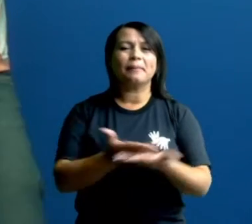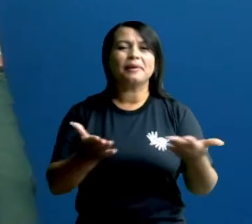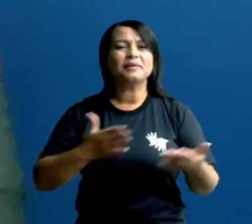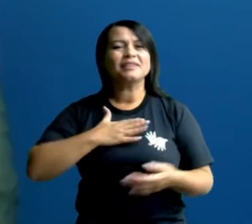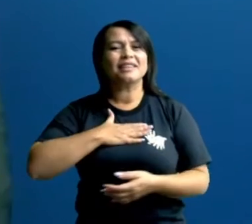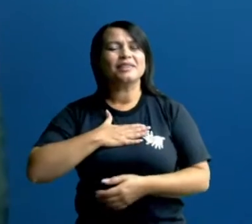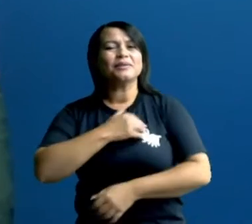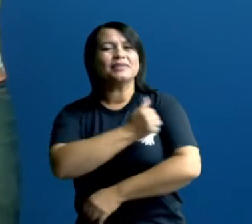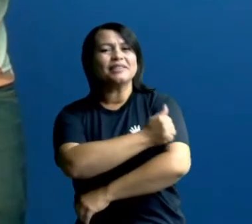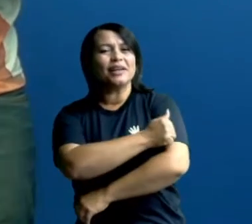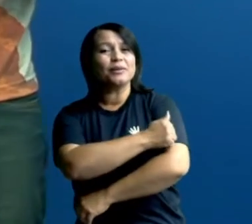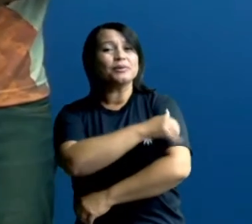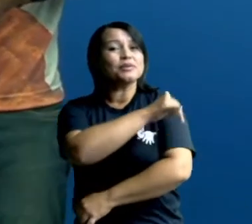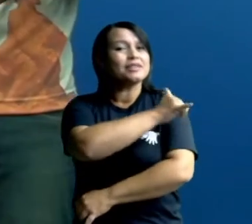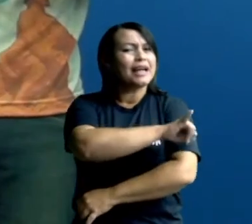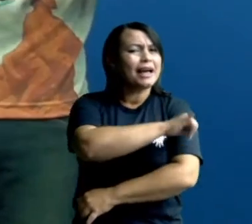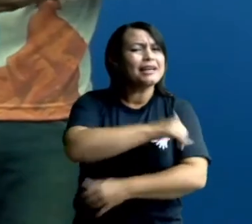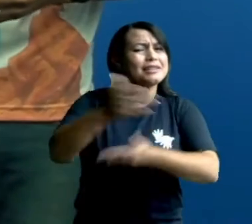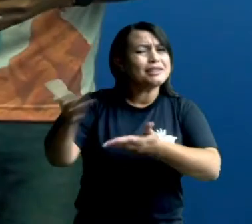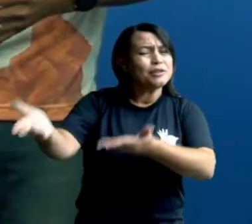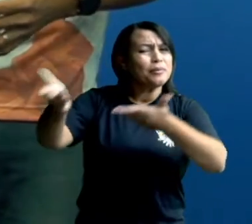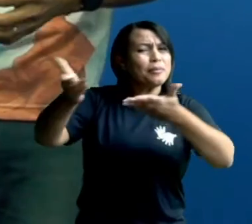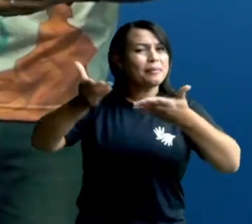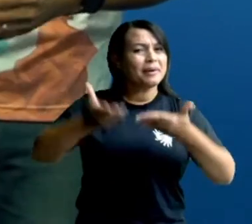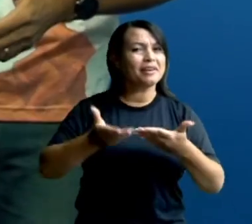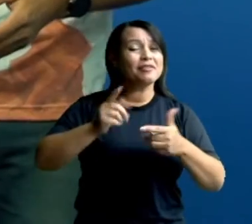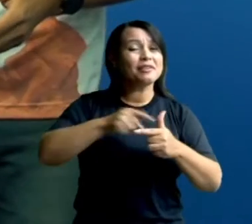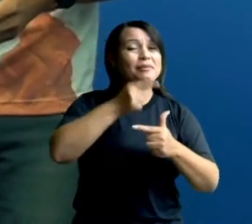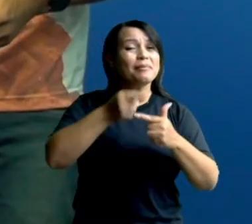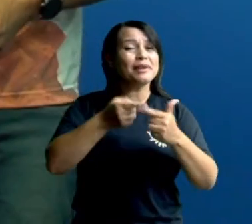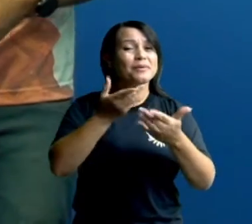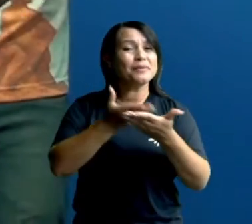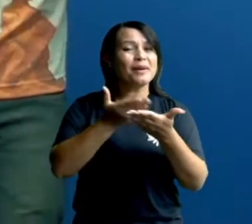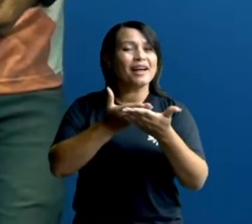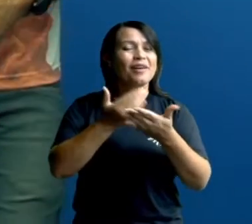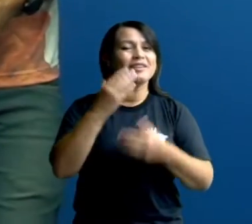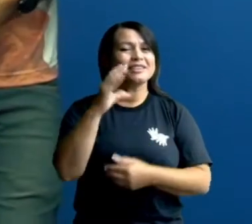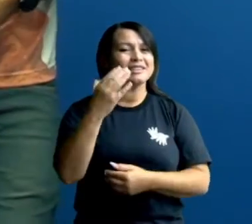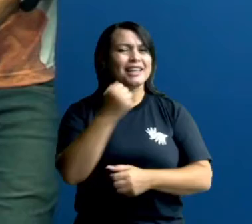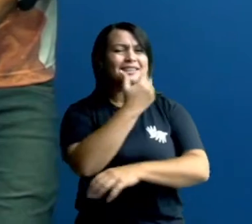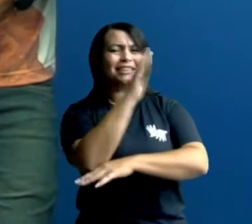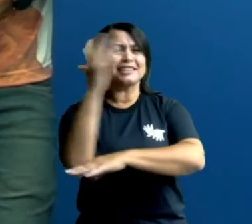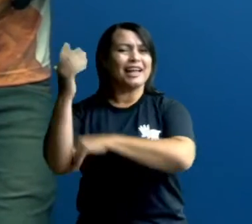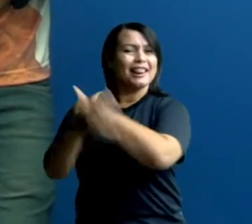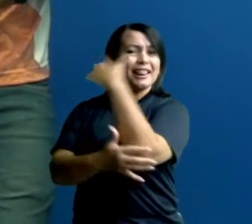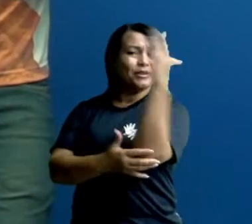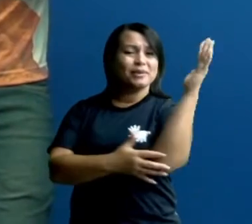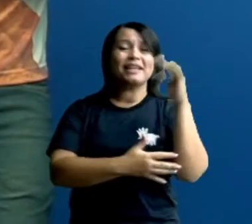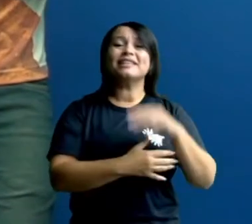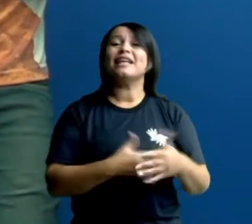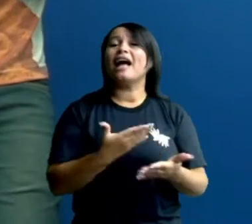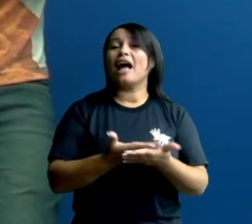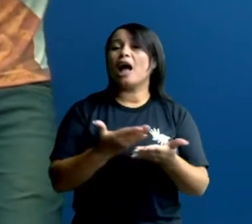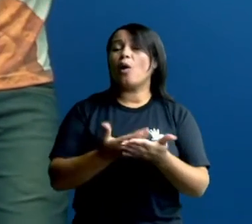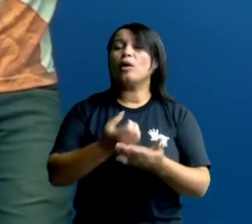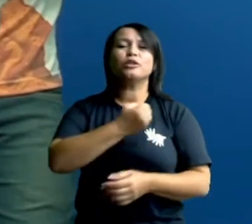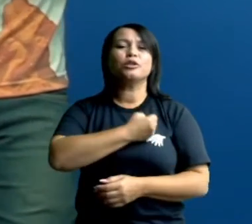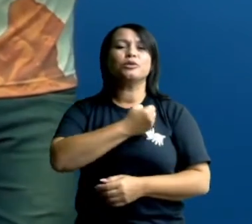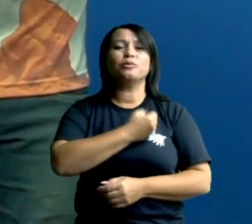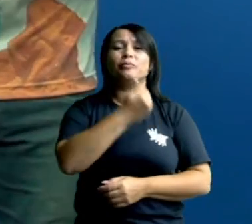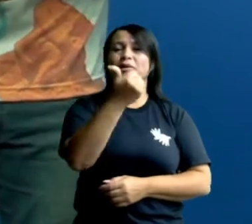Meus queridos alunos da EJA, sejam bem-vindos em mais uma aula de Ciências da Natureza, a aula de